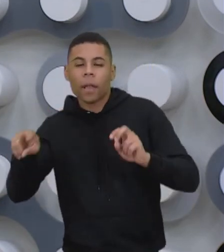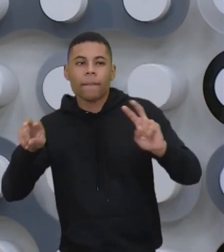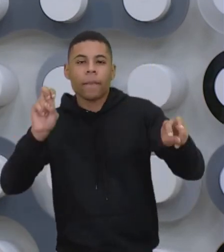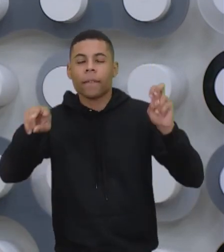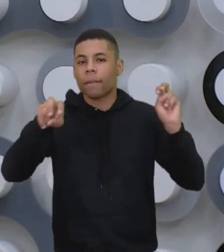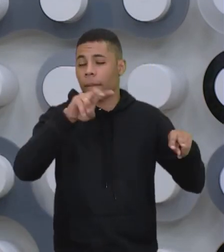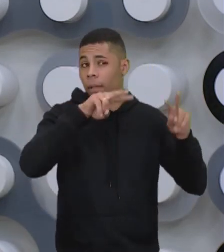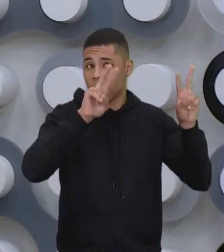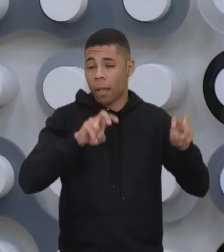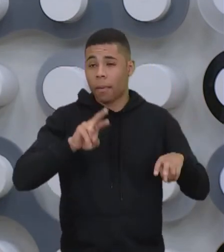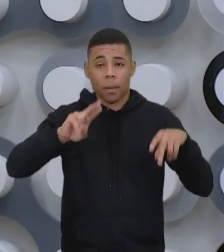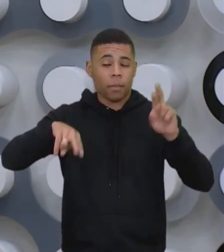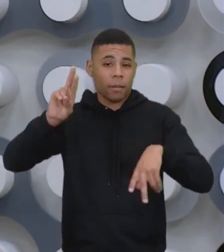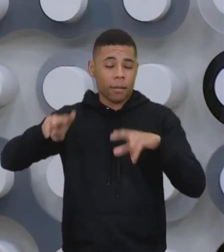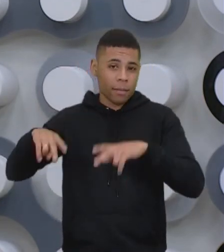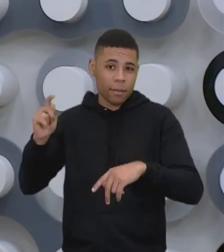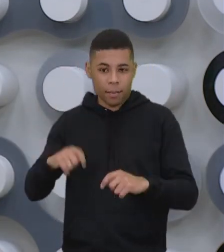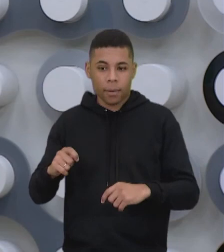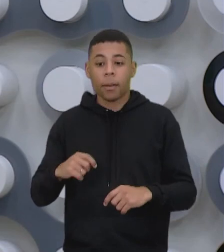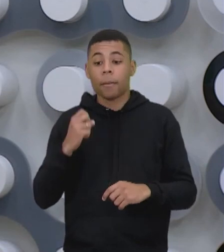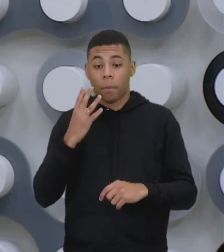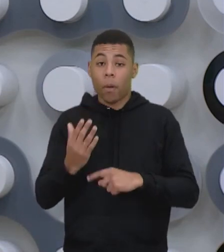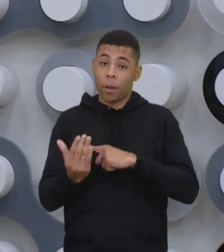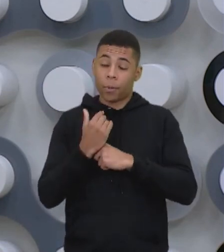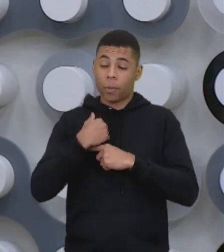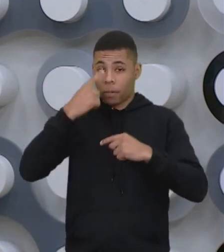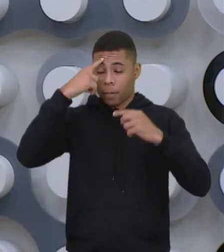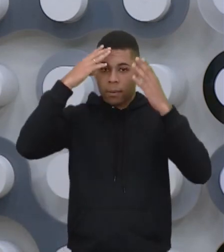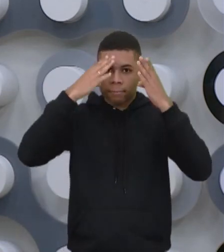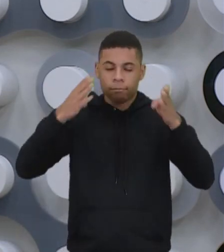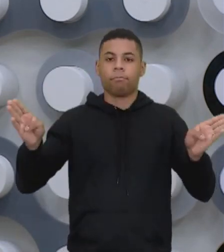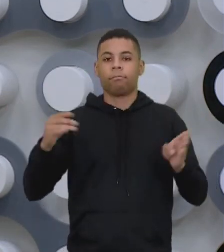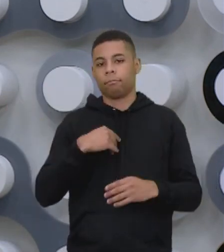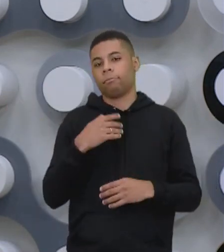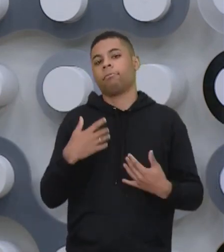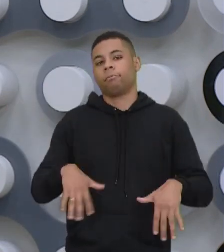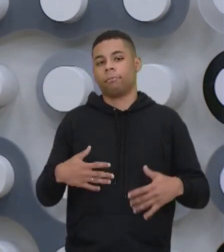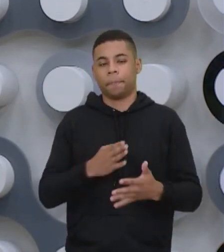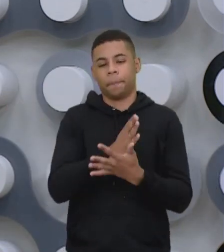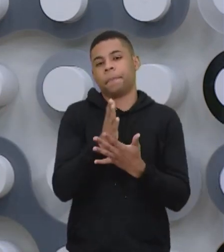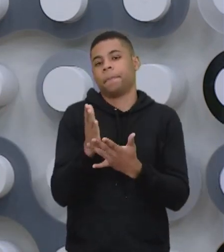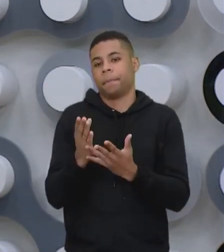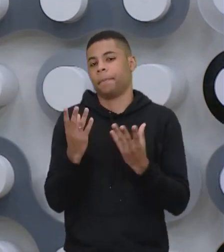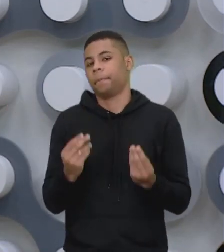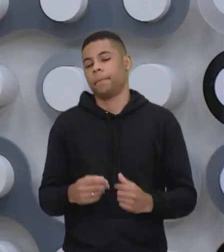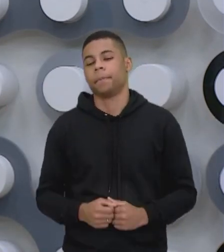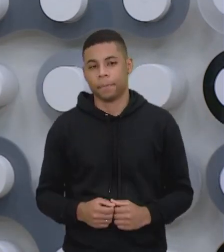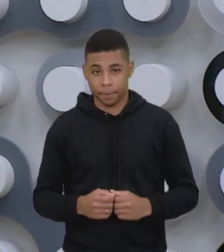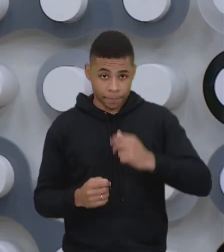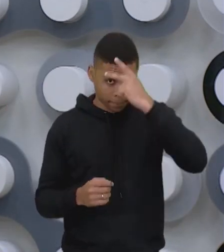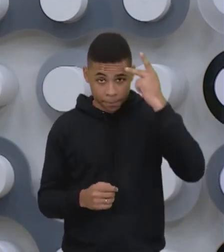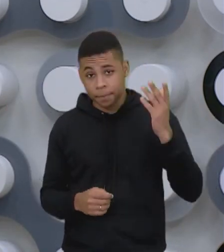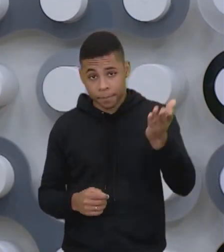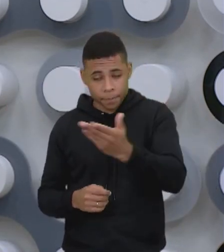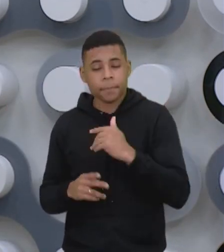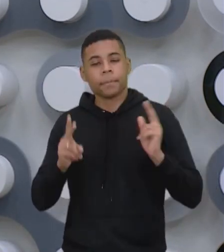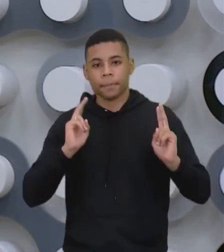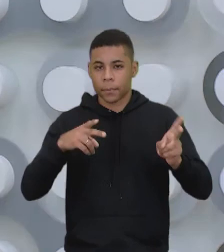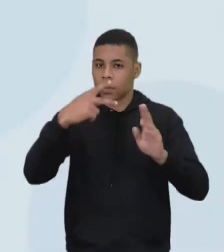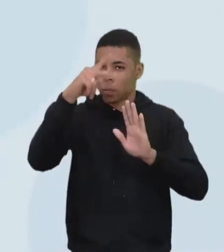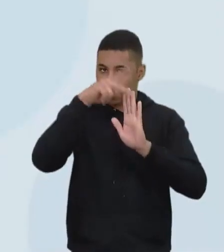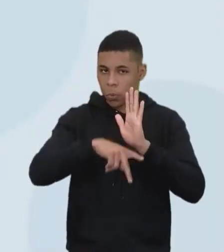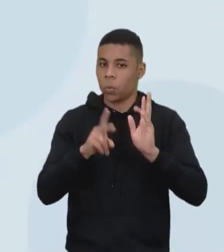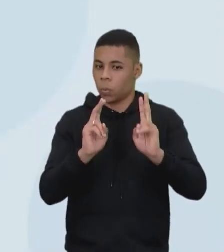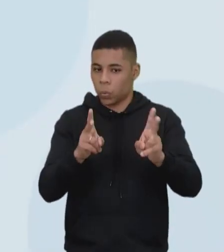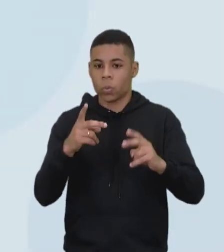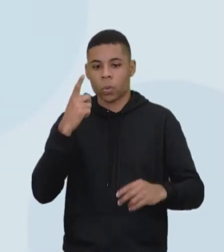tema por diversos ângulos e se apropriar de muitas formas. Gente, continue elaborando o seu projeto